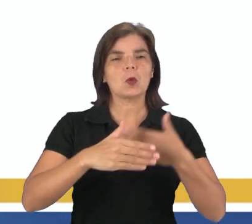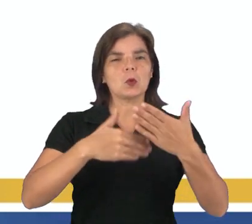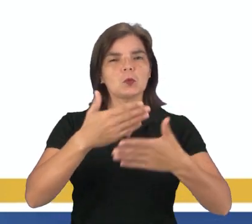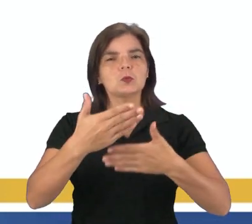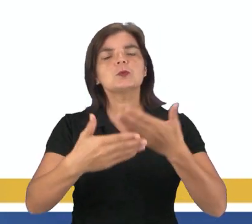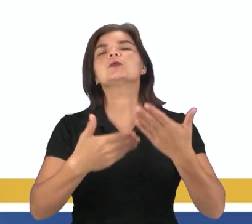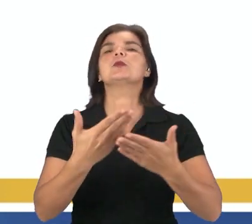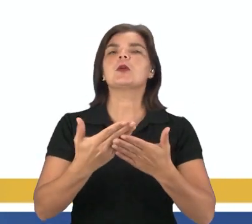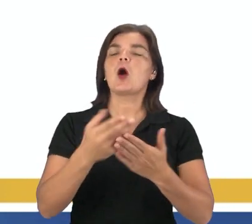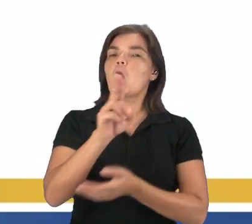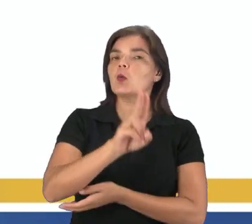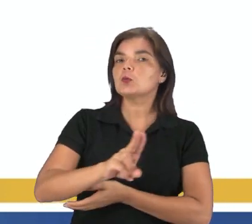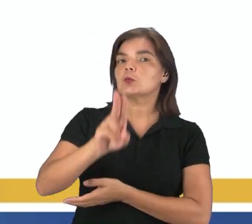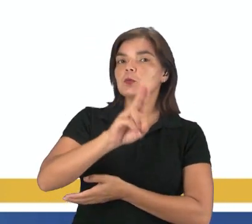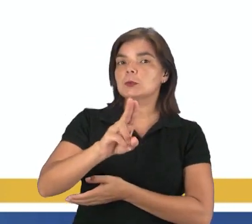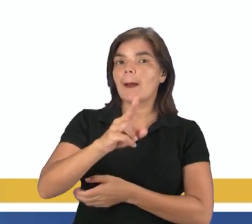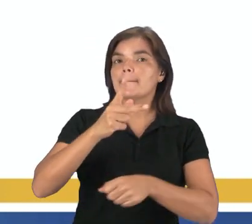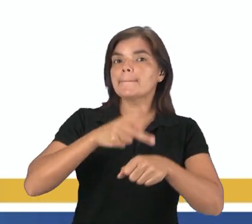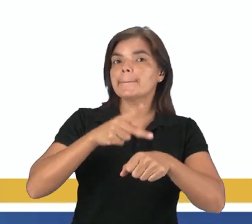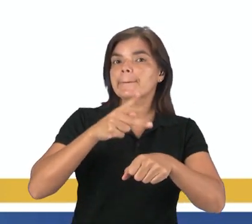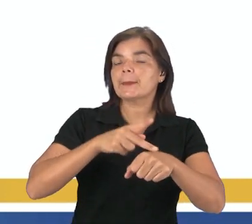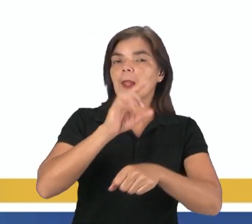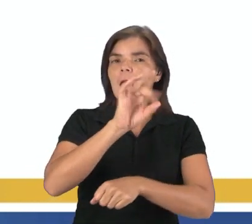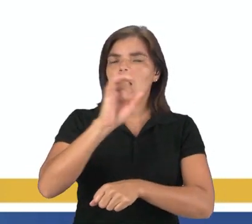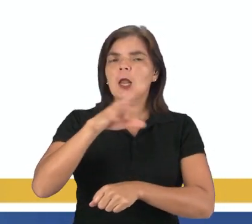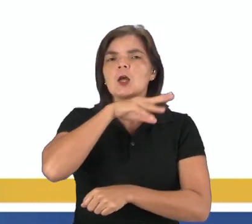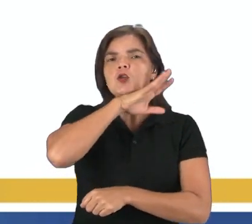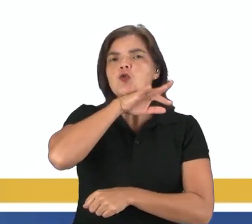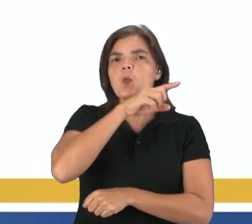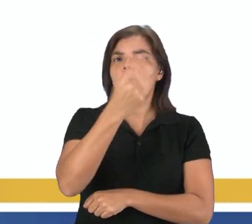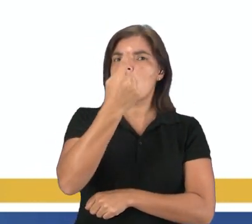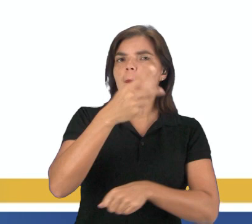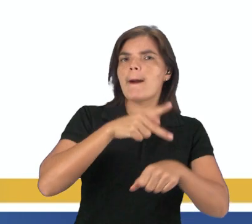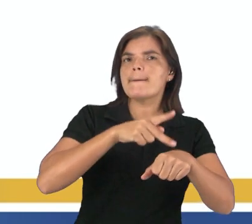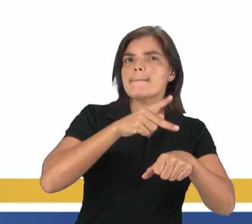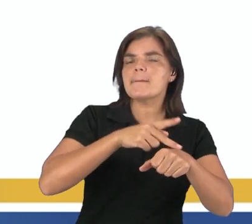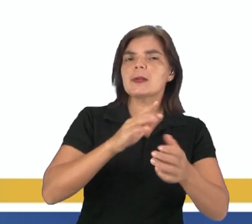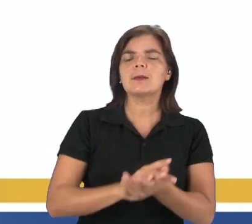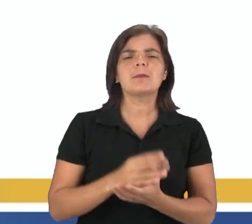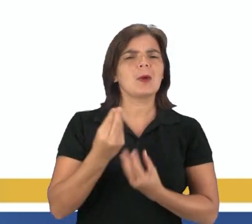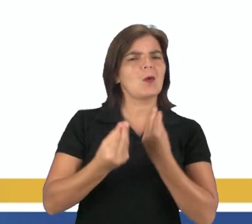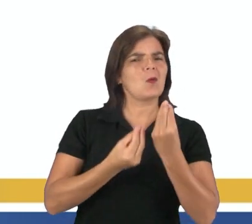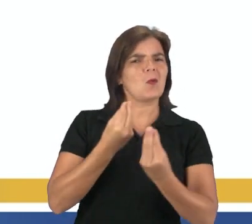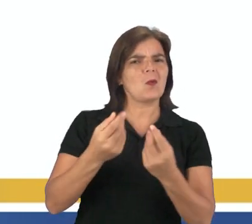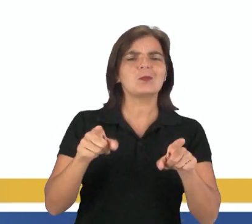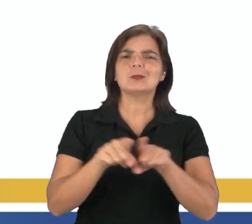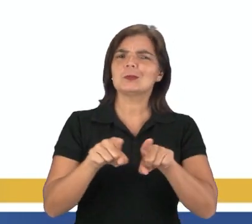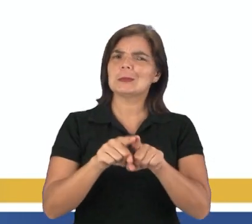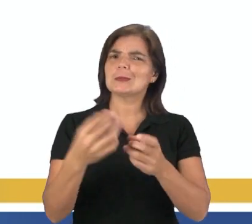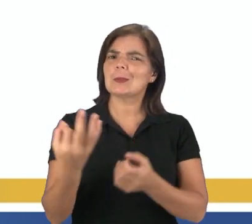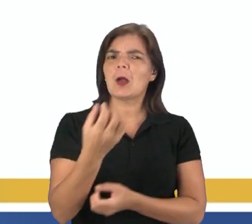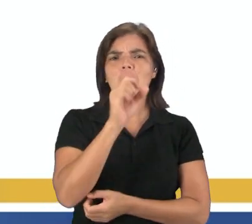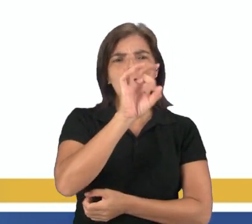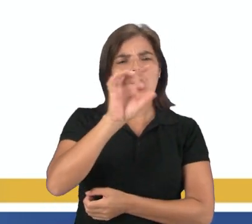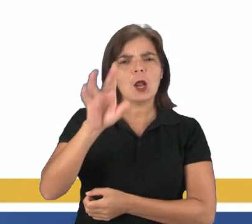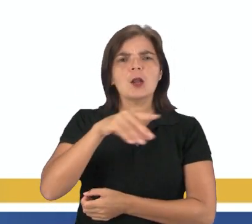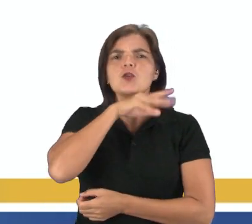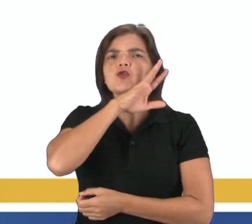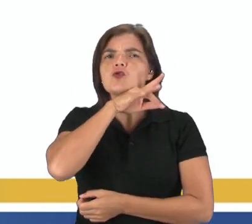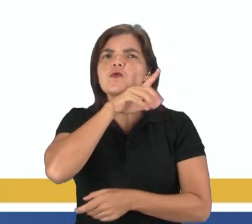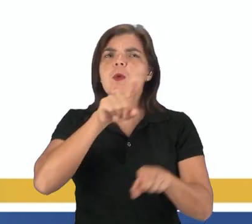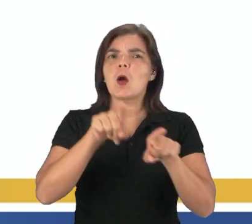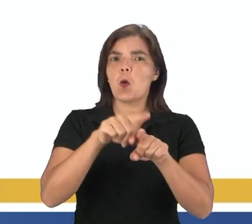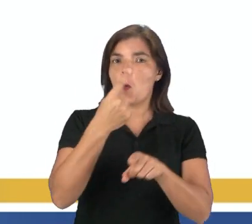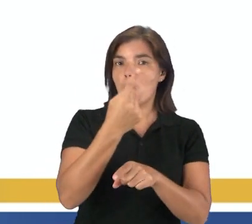Passou-se então a utilizar pedras. Cada animal representava uma. Mas como isso era feito? Para cada animal que ia